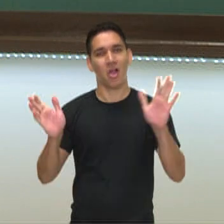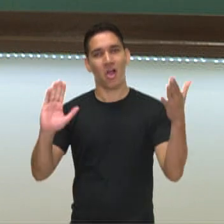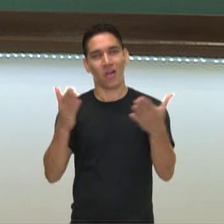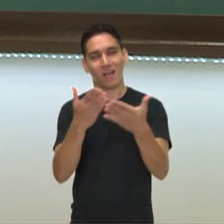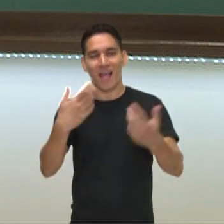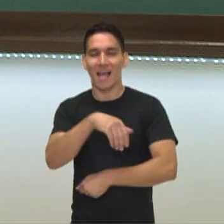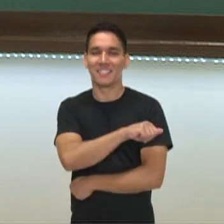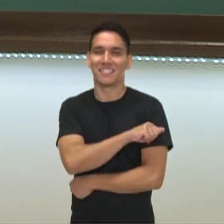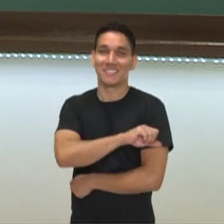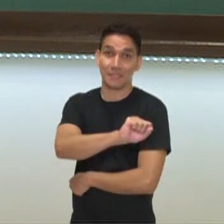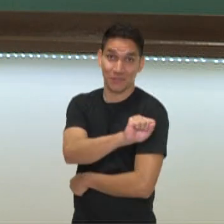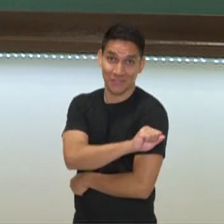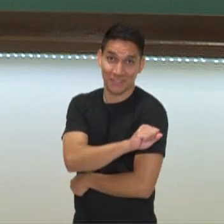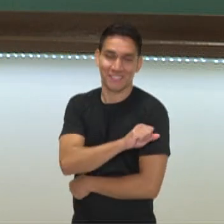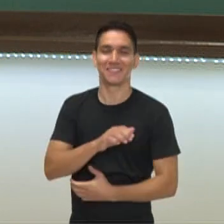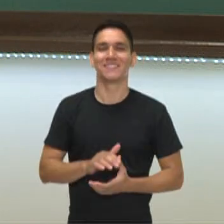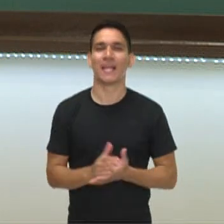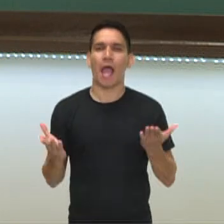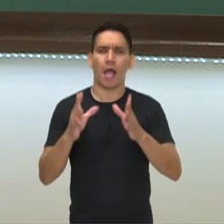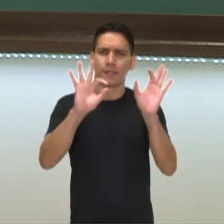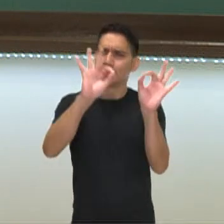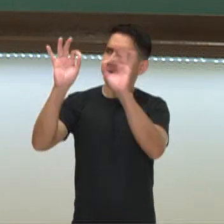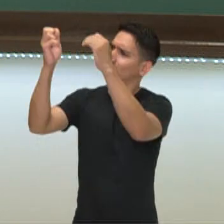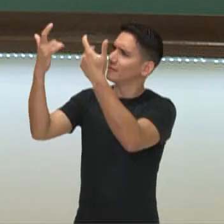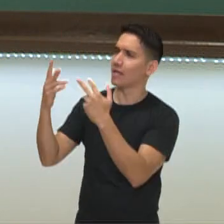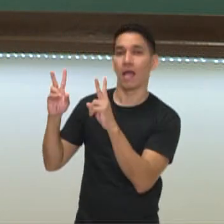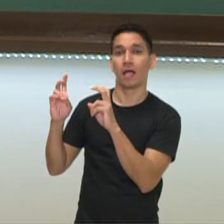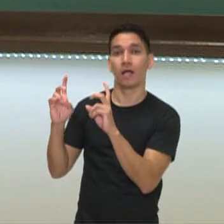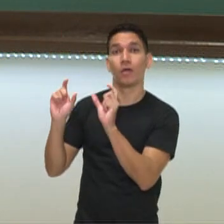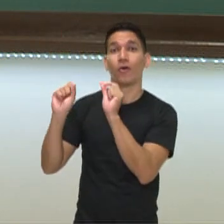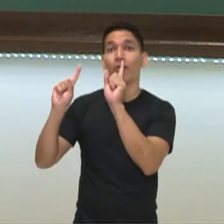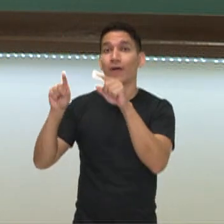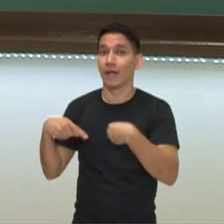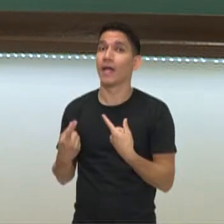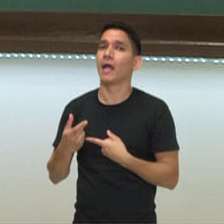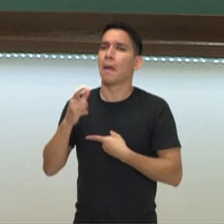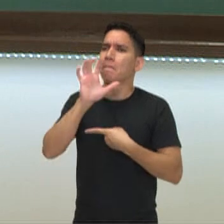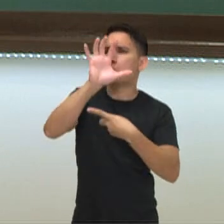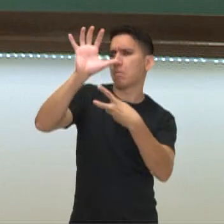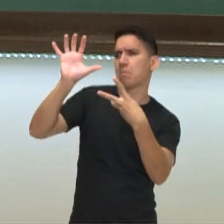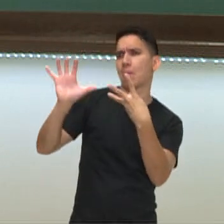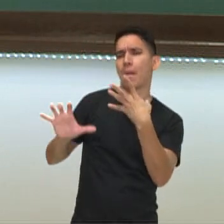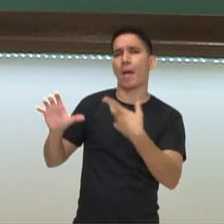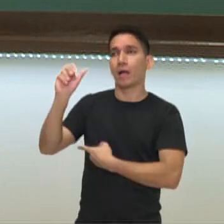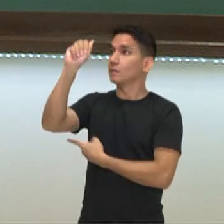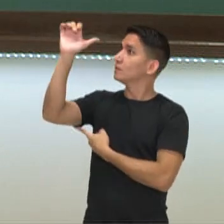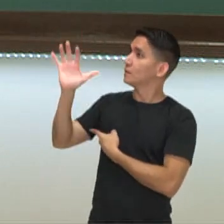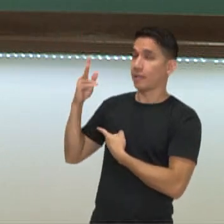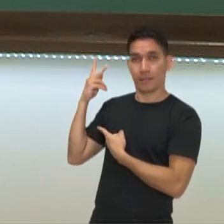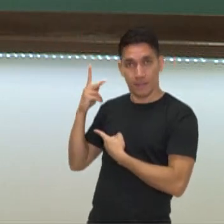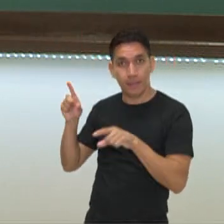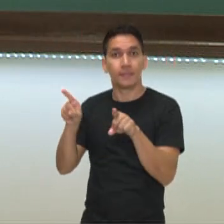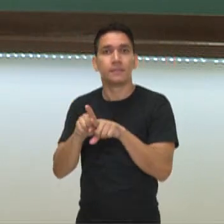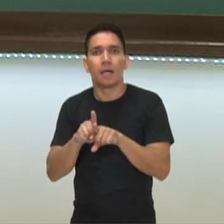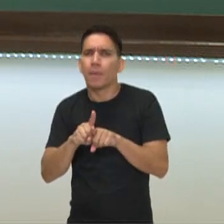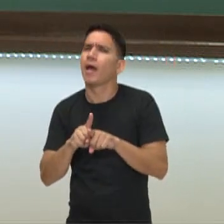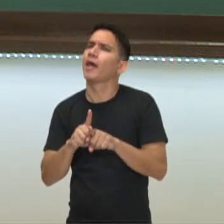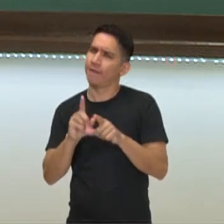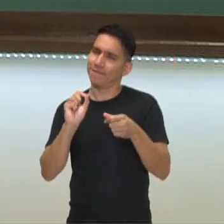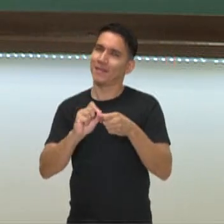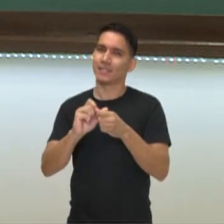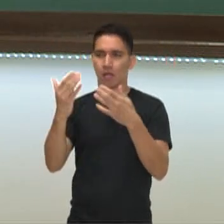Olá, estudantes do 8º ano! Nesse vídeo nós vamos falar sobre regionalização do continente africano e vamos fazer